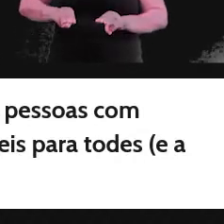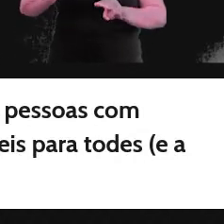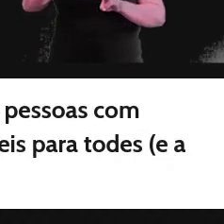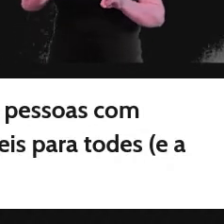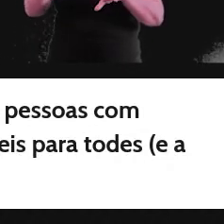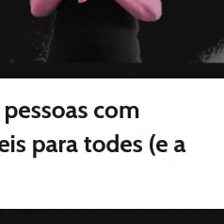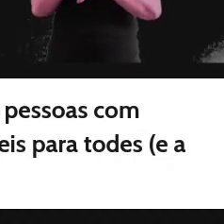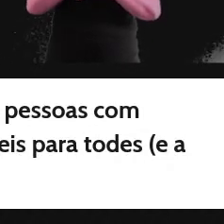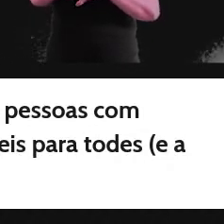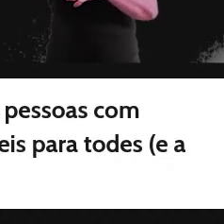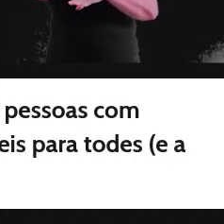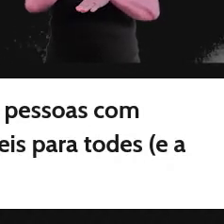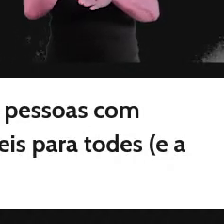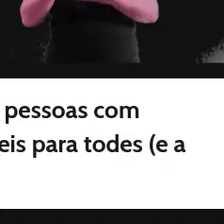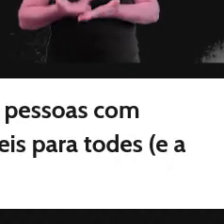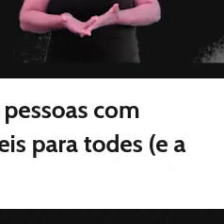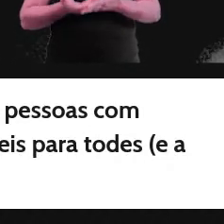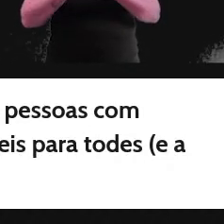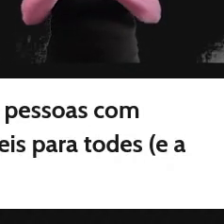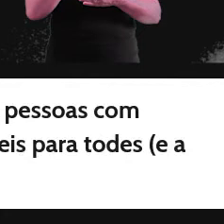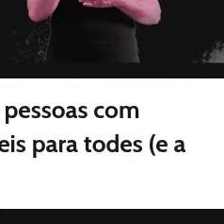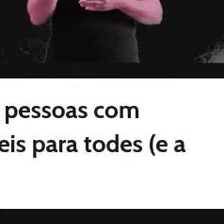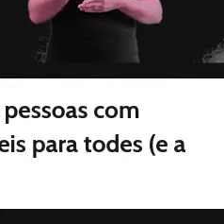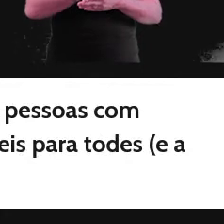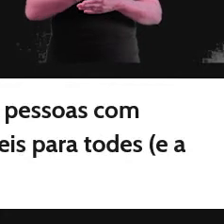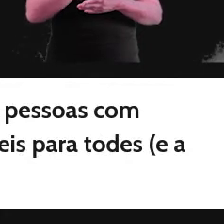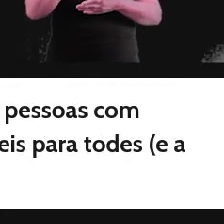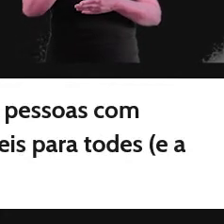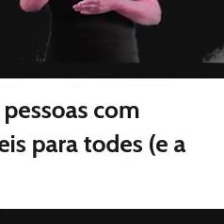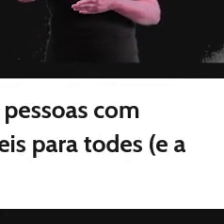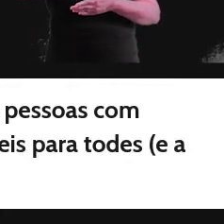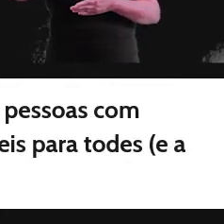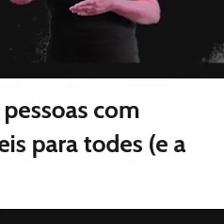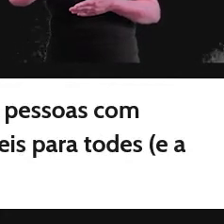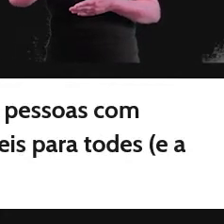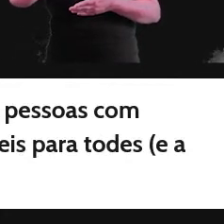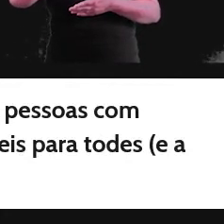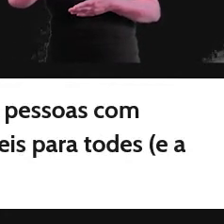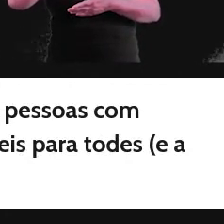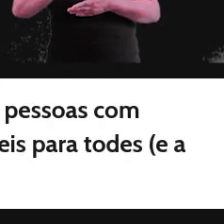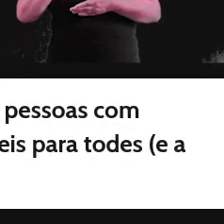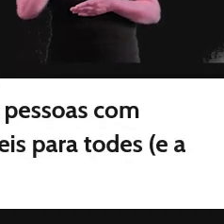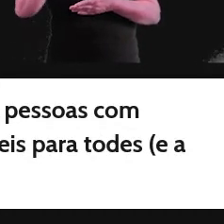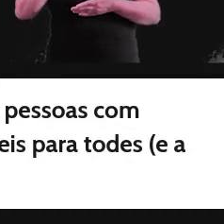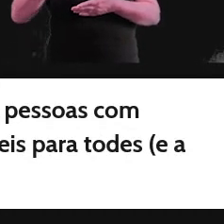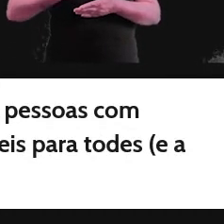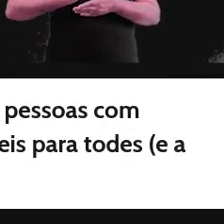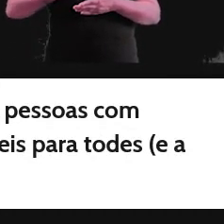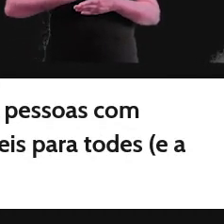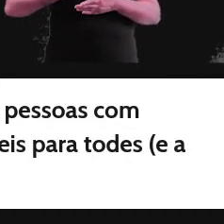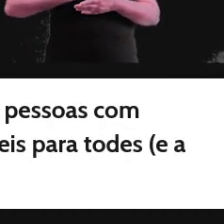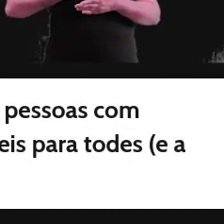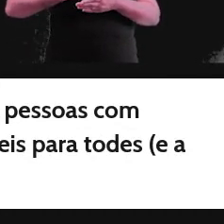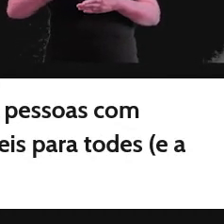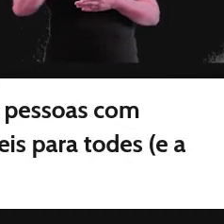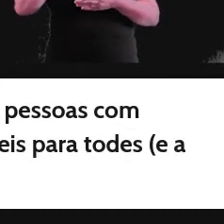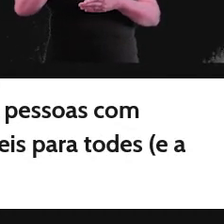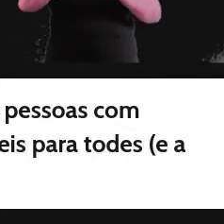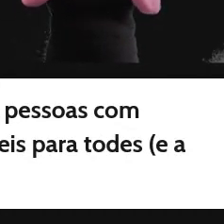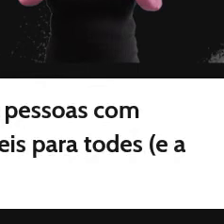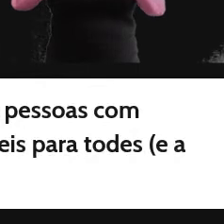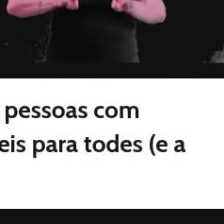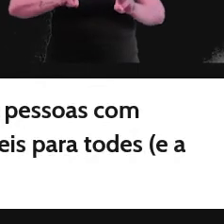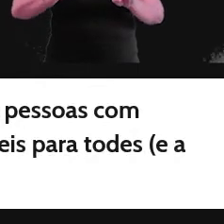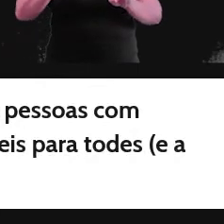de entrada gratuita, a gente tem, e a Andréia, de novo, é parte do OMCC, do Observatório de Museus do